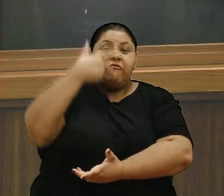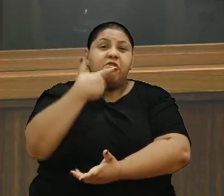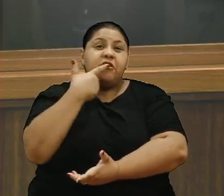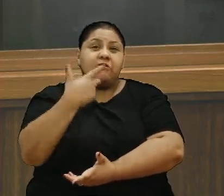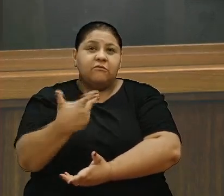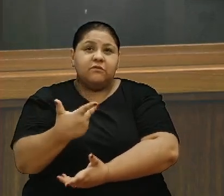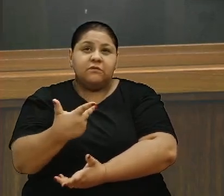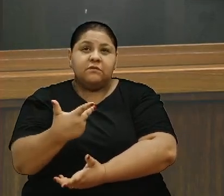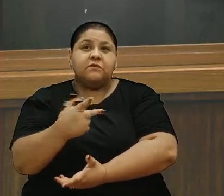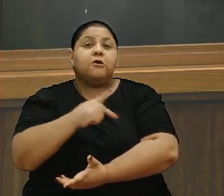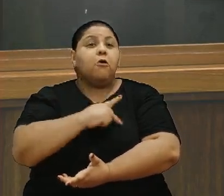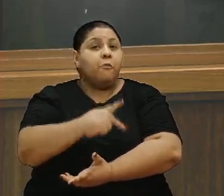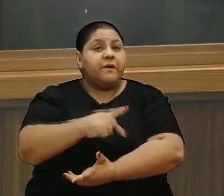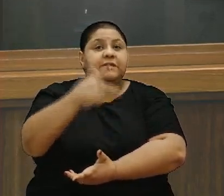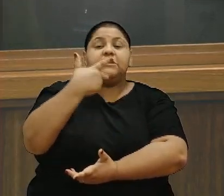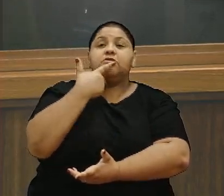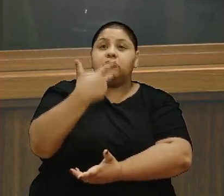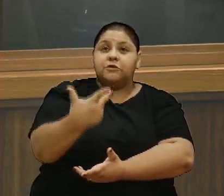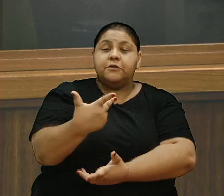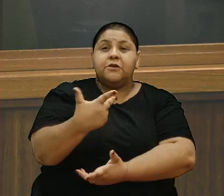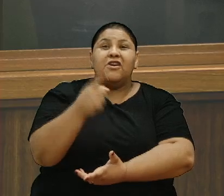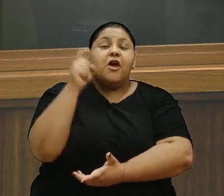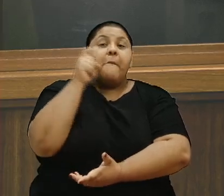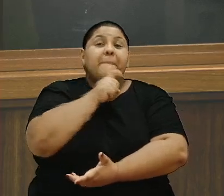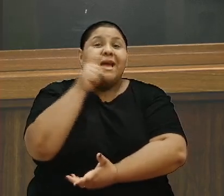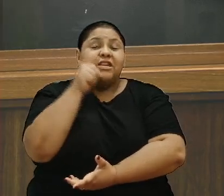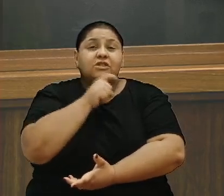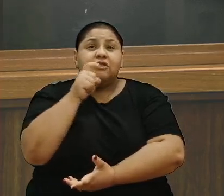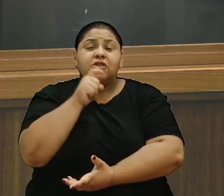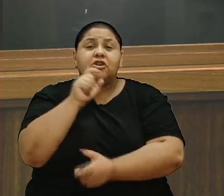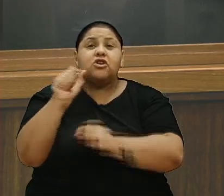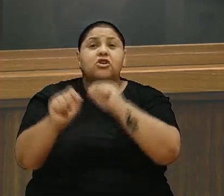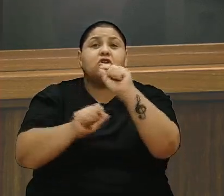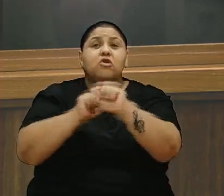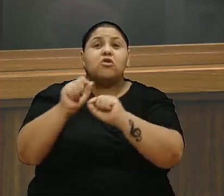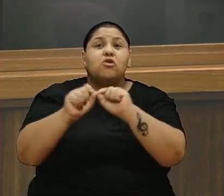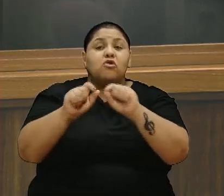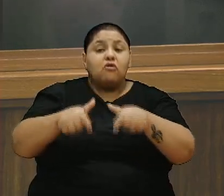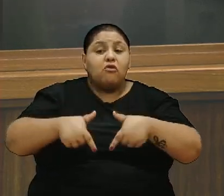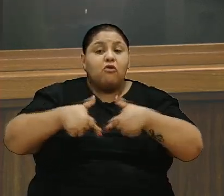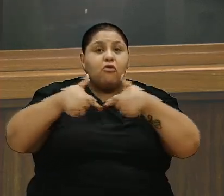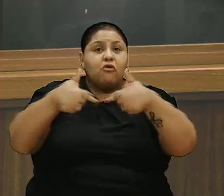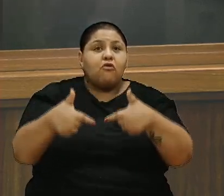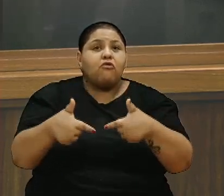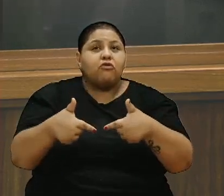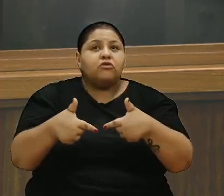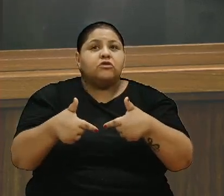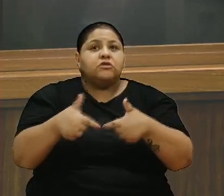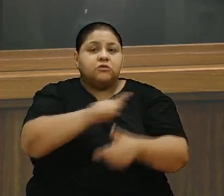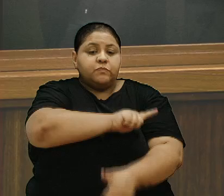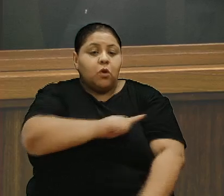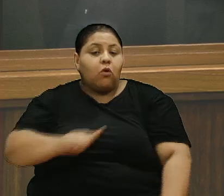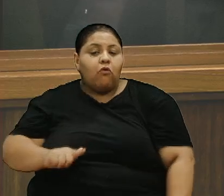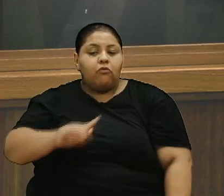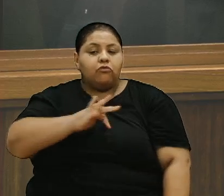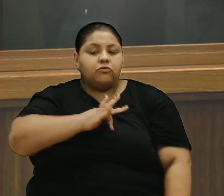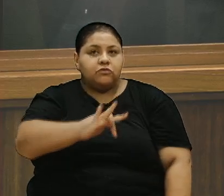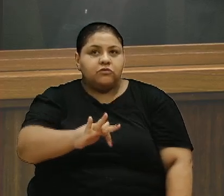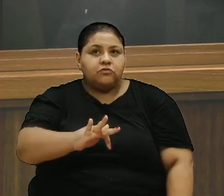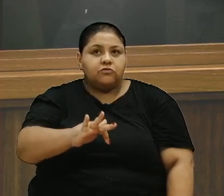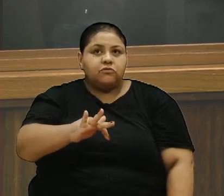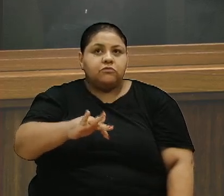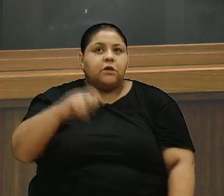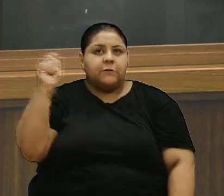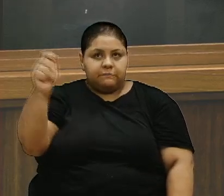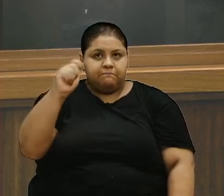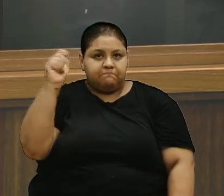o presidente falou, e mente sobre o que foi feito pelo governo federal no Rio Grande do